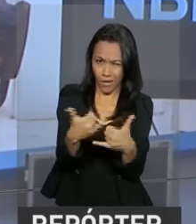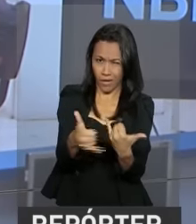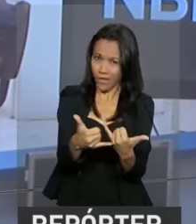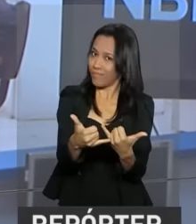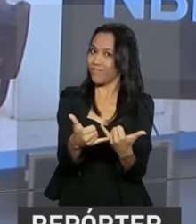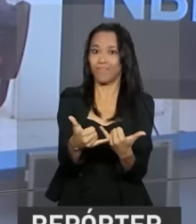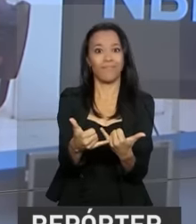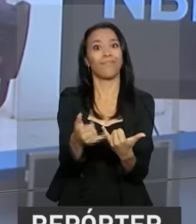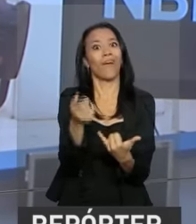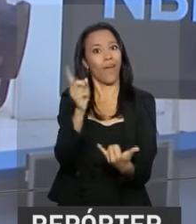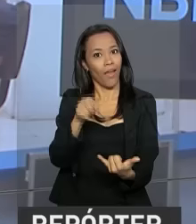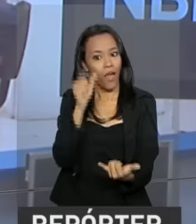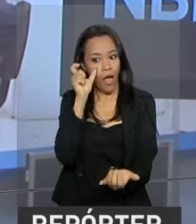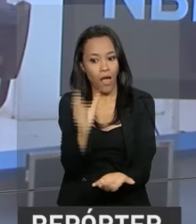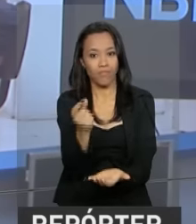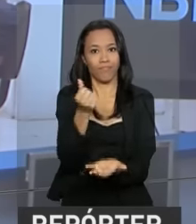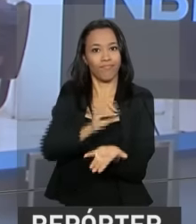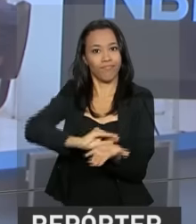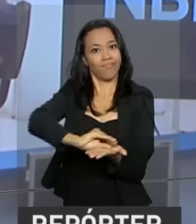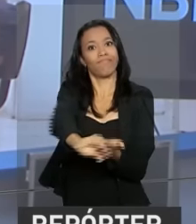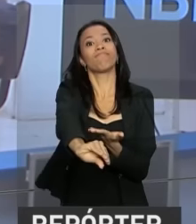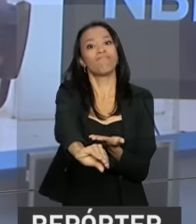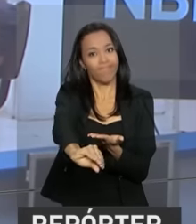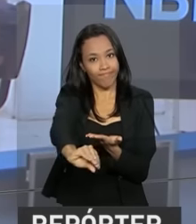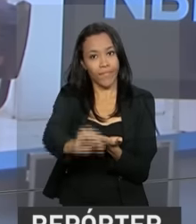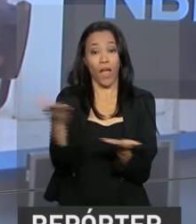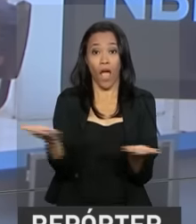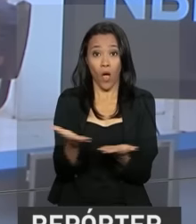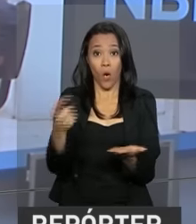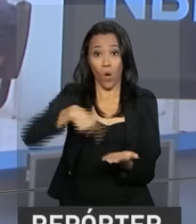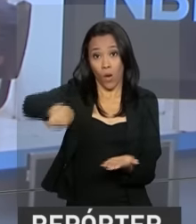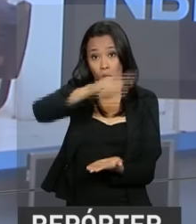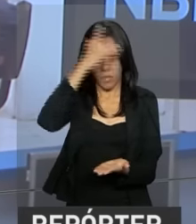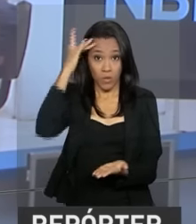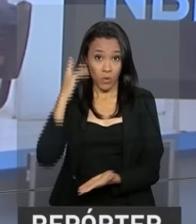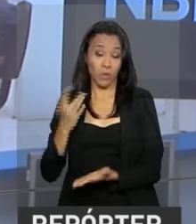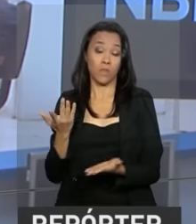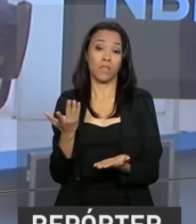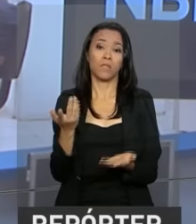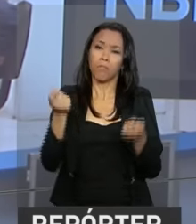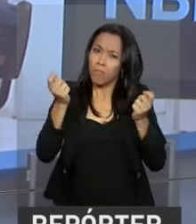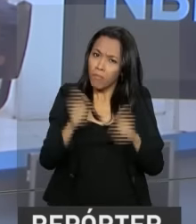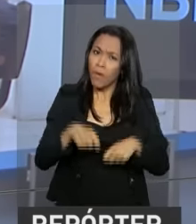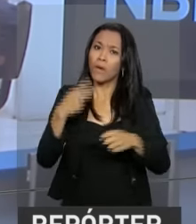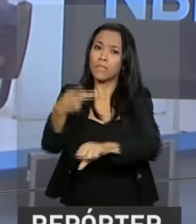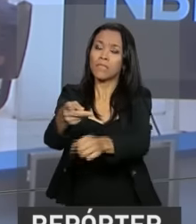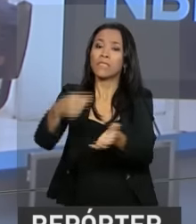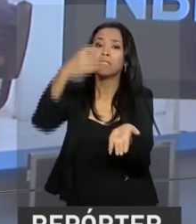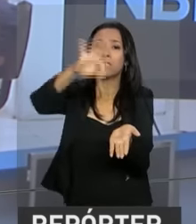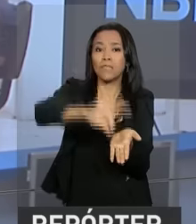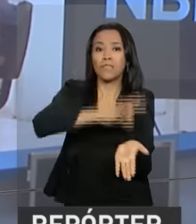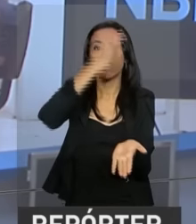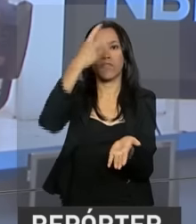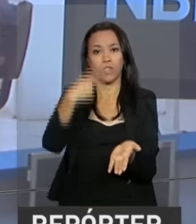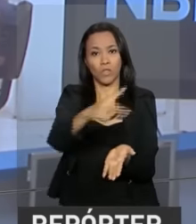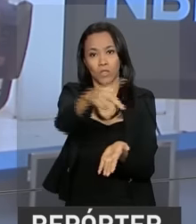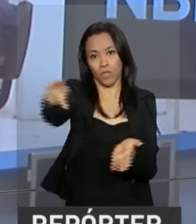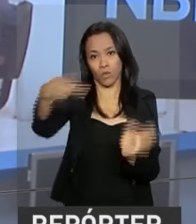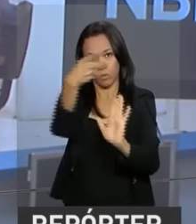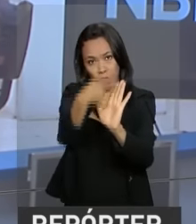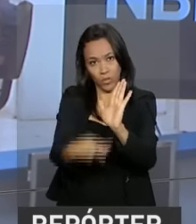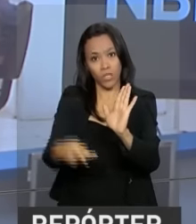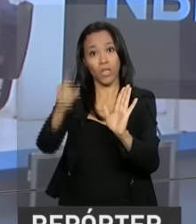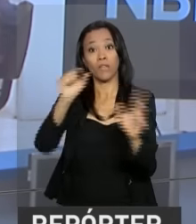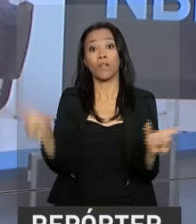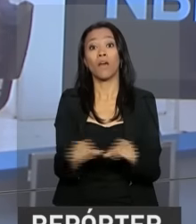ser um investimento e a partir de agora produtores Independentes podem inscrever projetos na agência nacional de